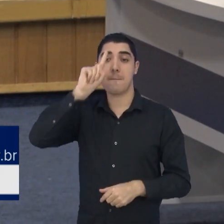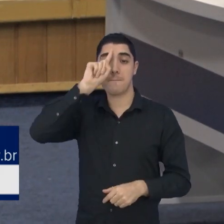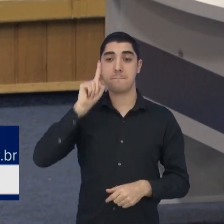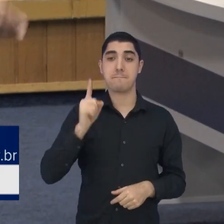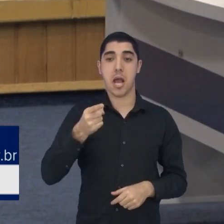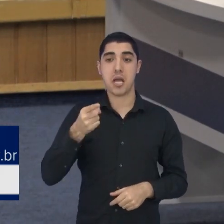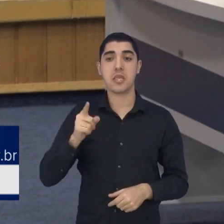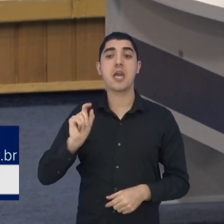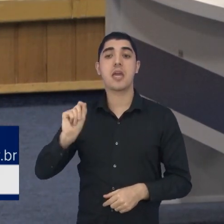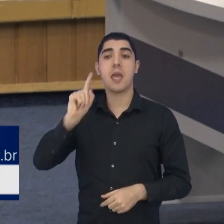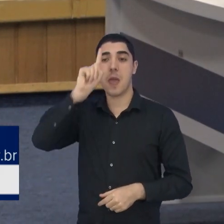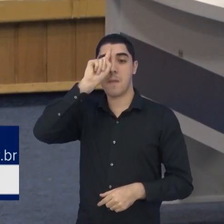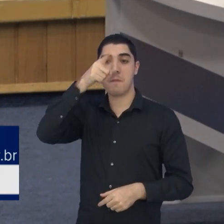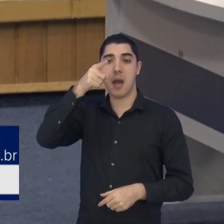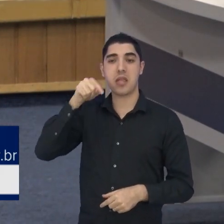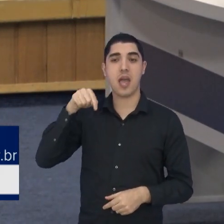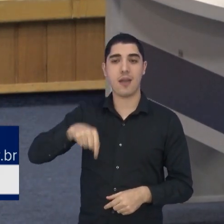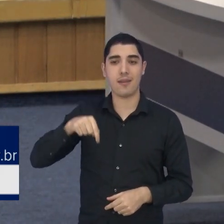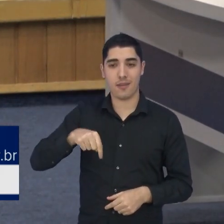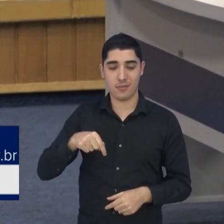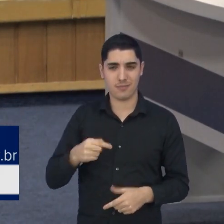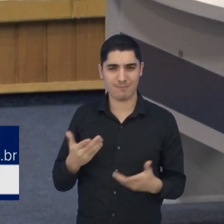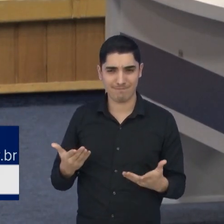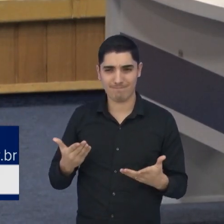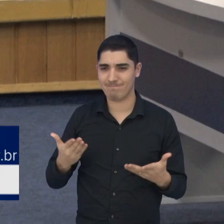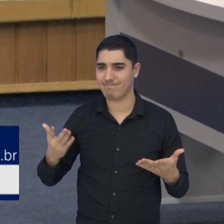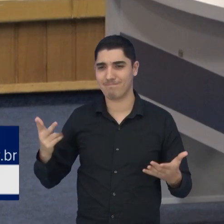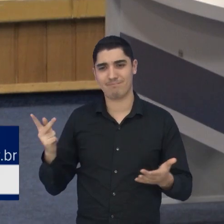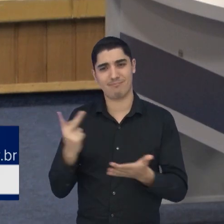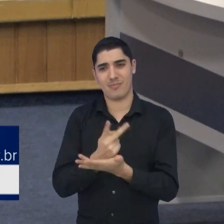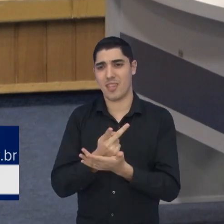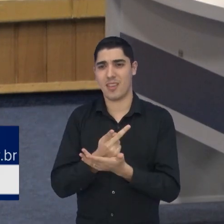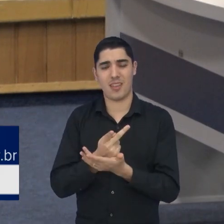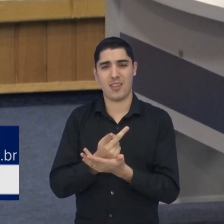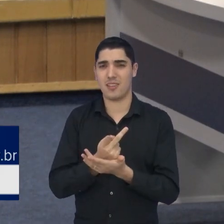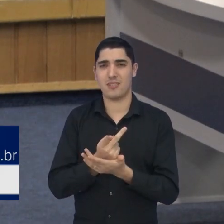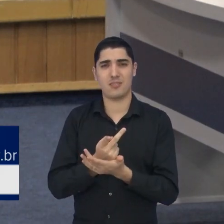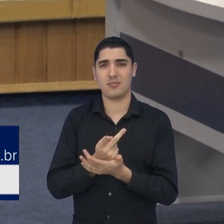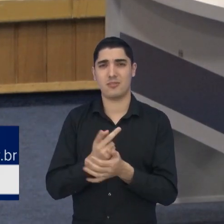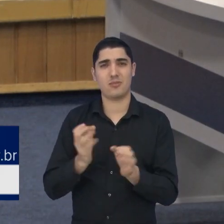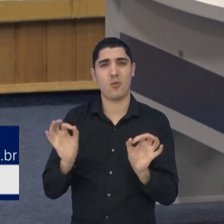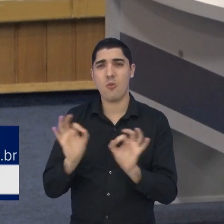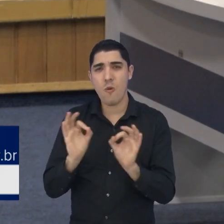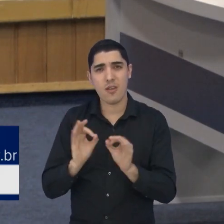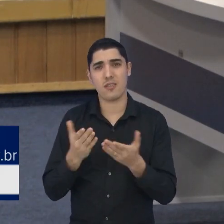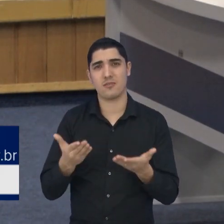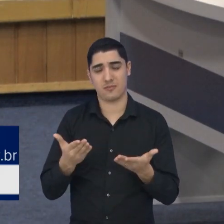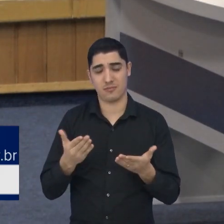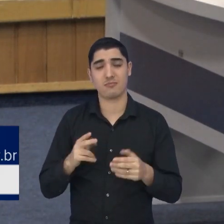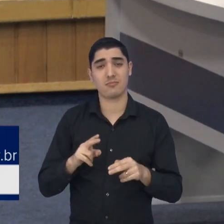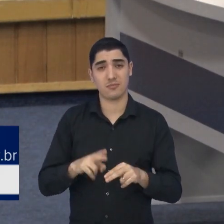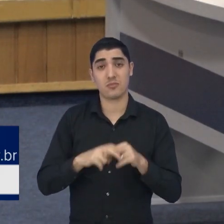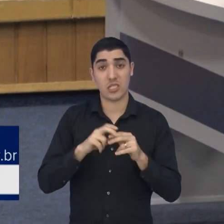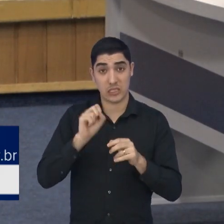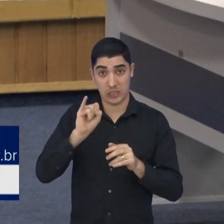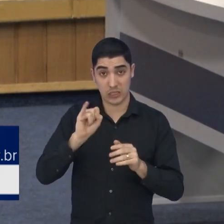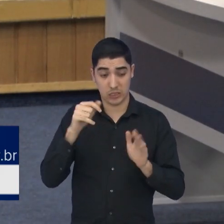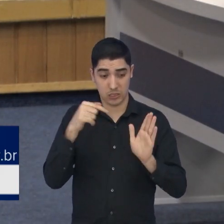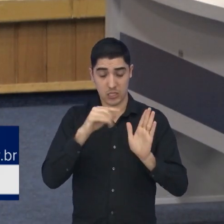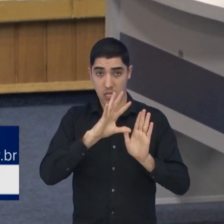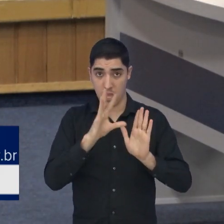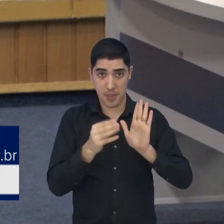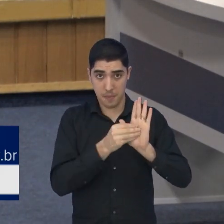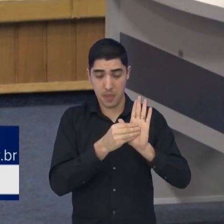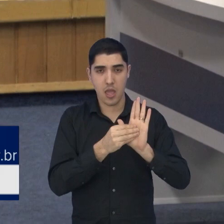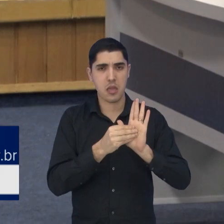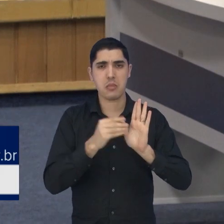casa, Isso é um erro tremendo, um erro político tremendo. Então, se é uma emenda, seja